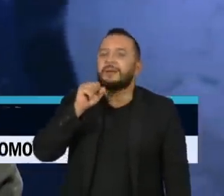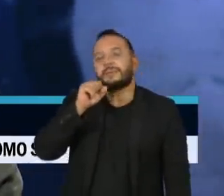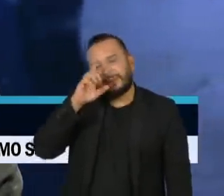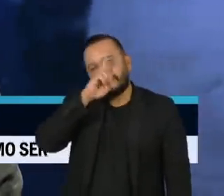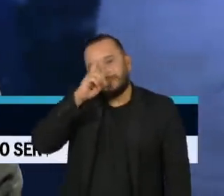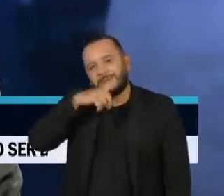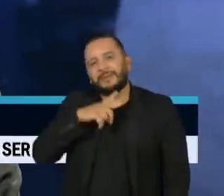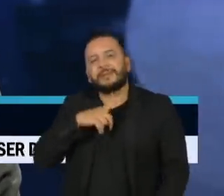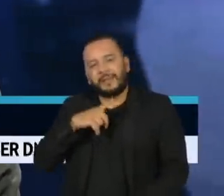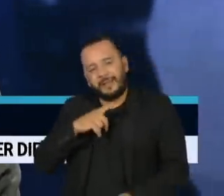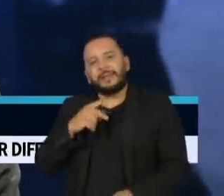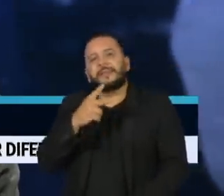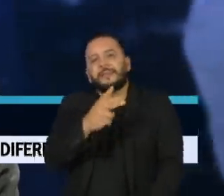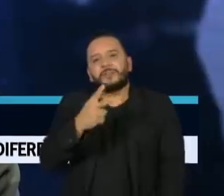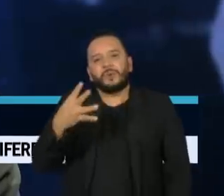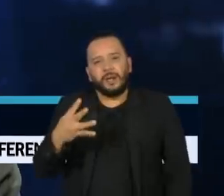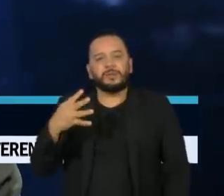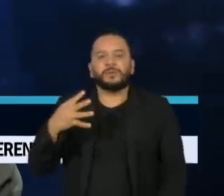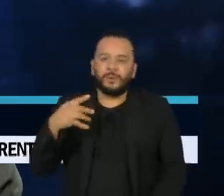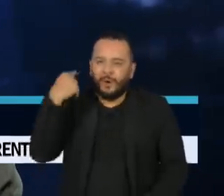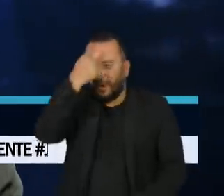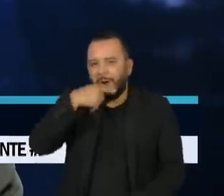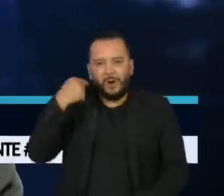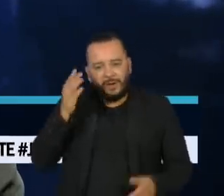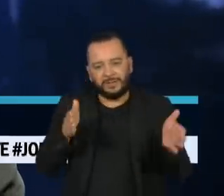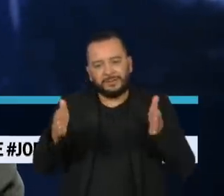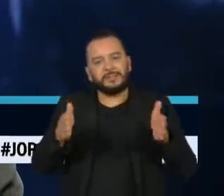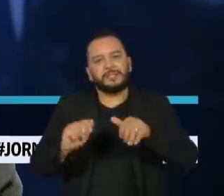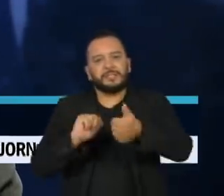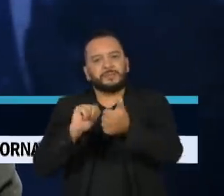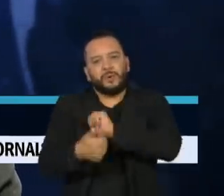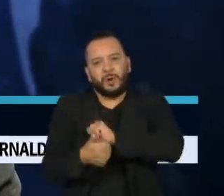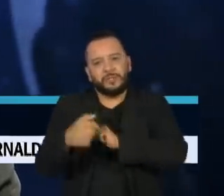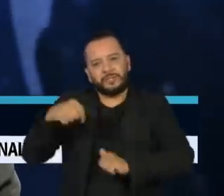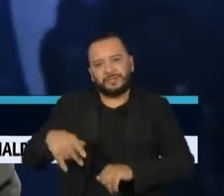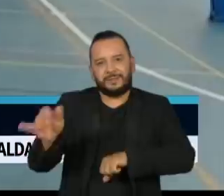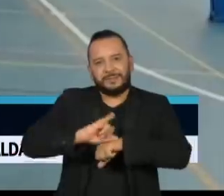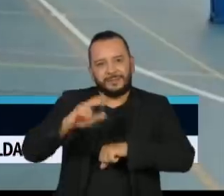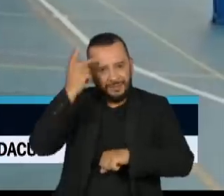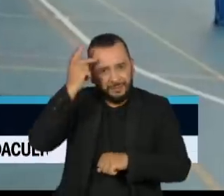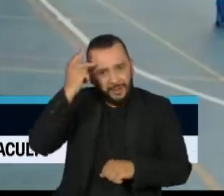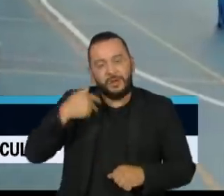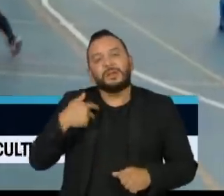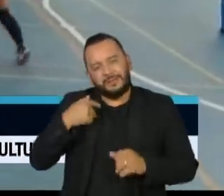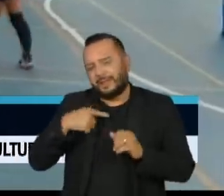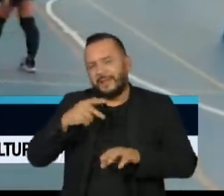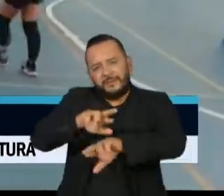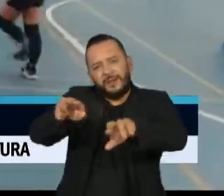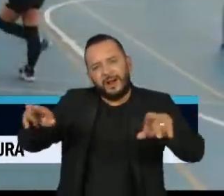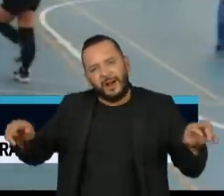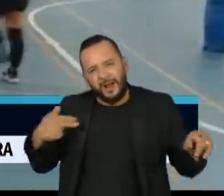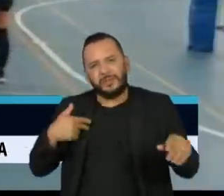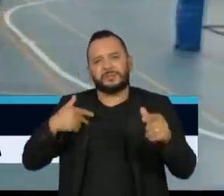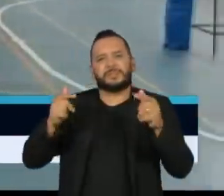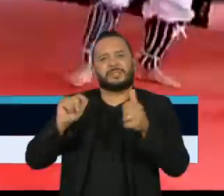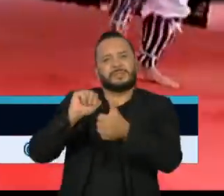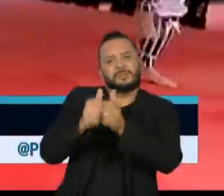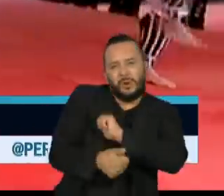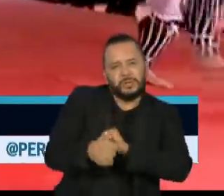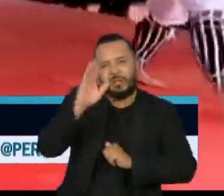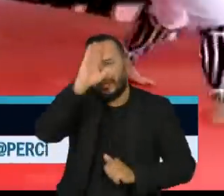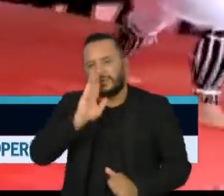na capital paulista. São 2.000 atividades gratuitas em todas as regiões da cidade. Com o tema Movimente a Vida,